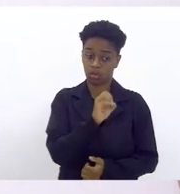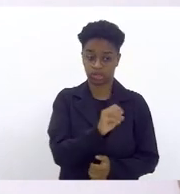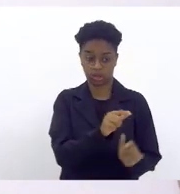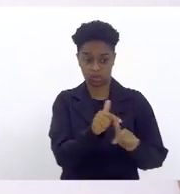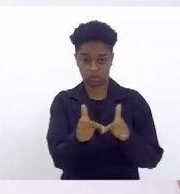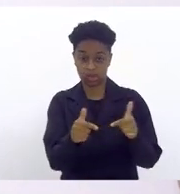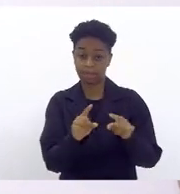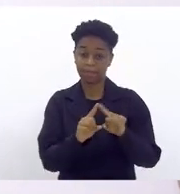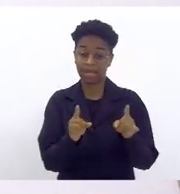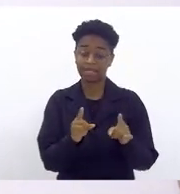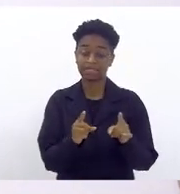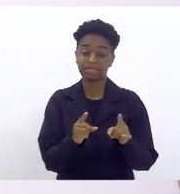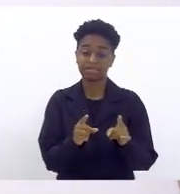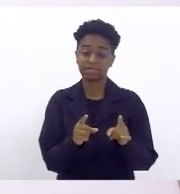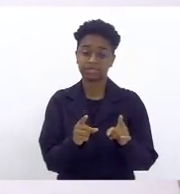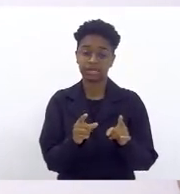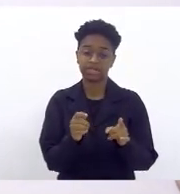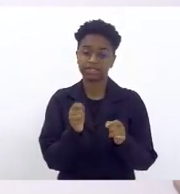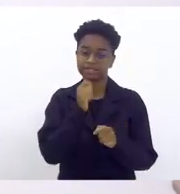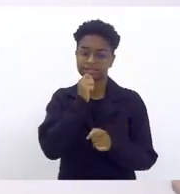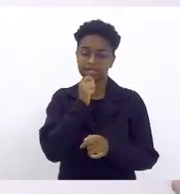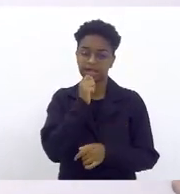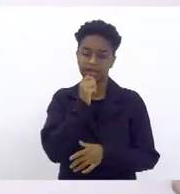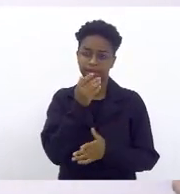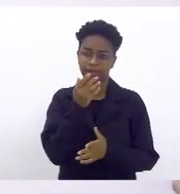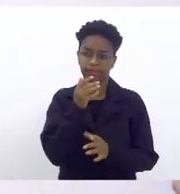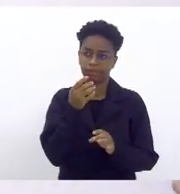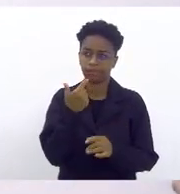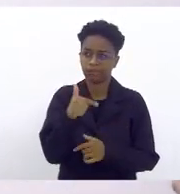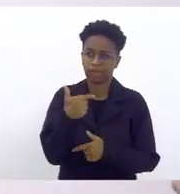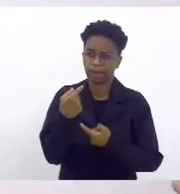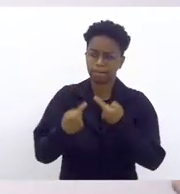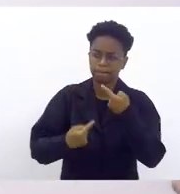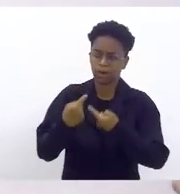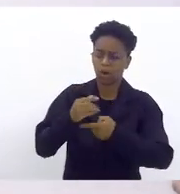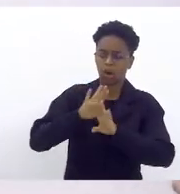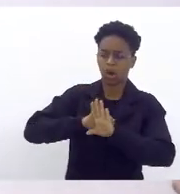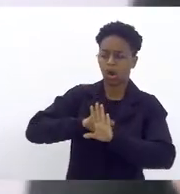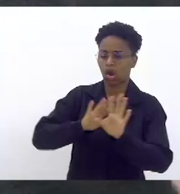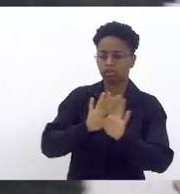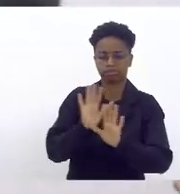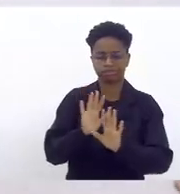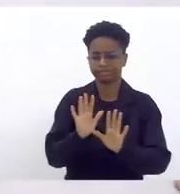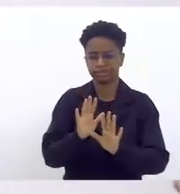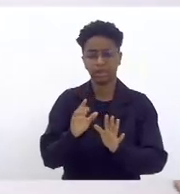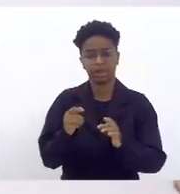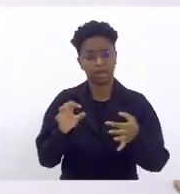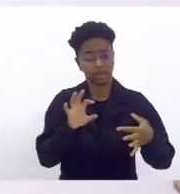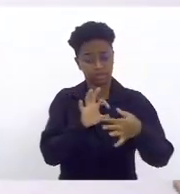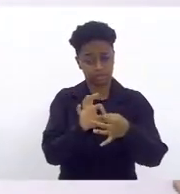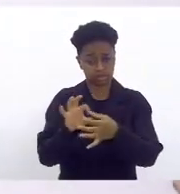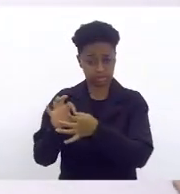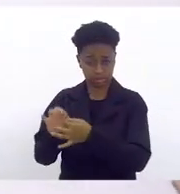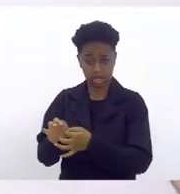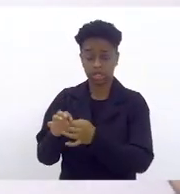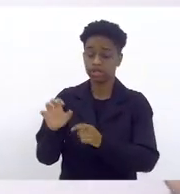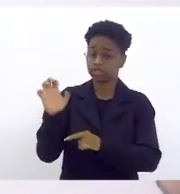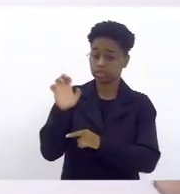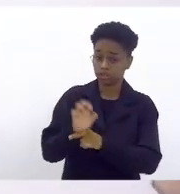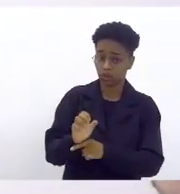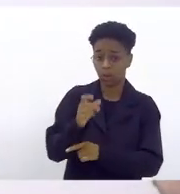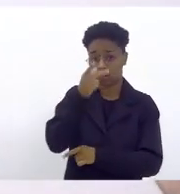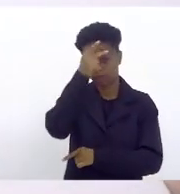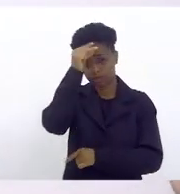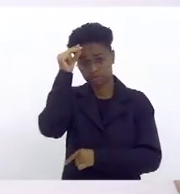conseguir integrar isso Sem Vaidade sem politicagem Tá certo integrar isso com a rede estadual com a rede Municipal